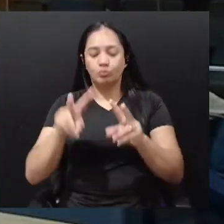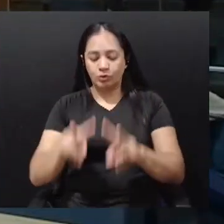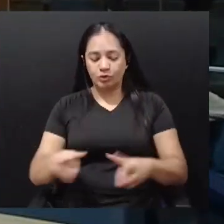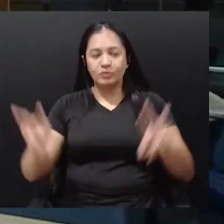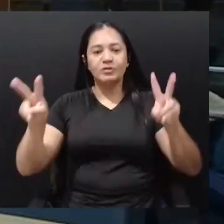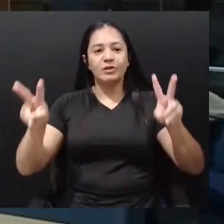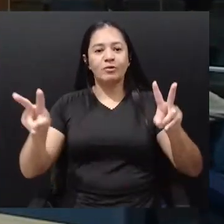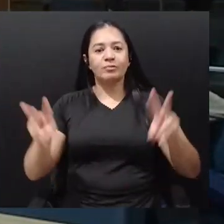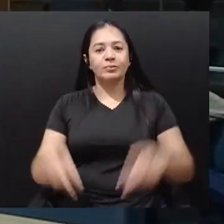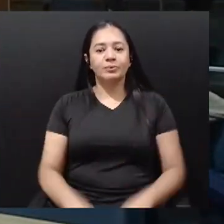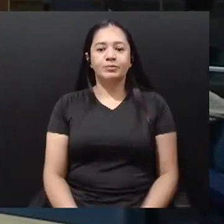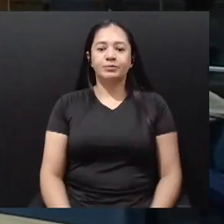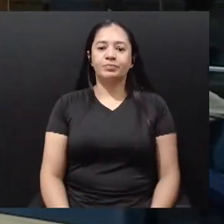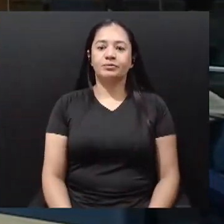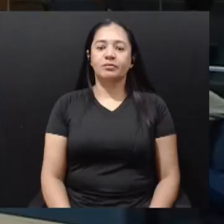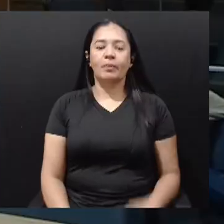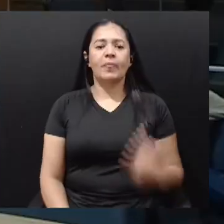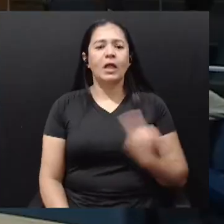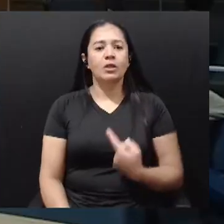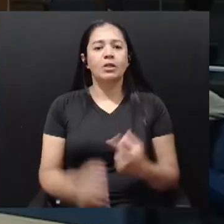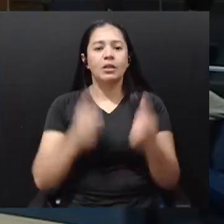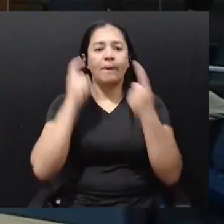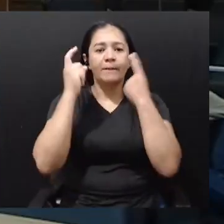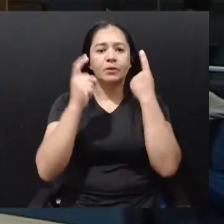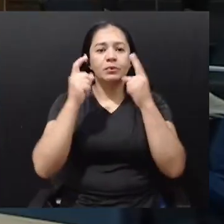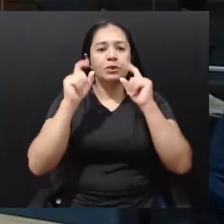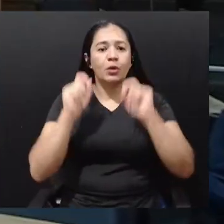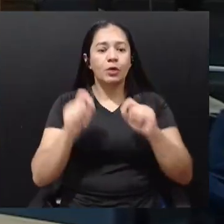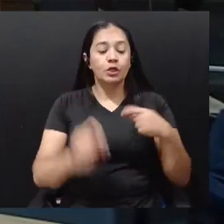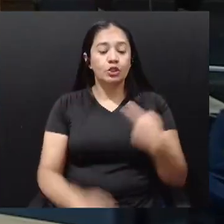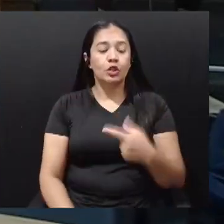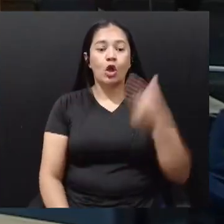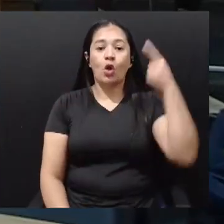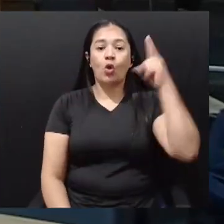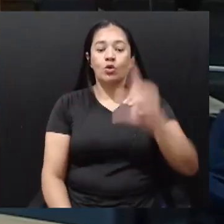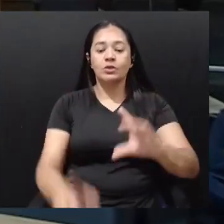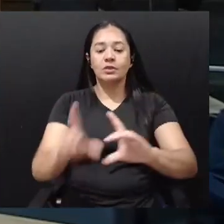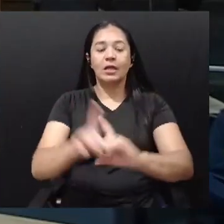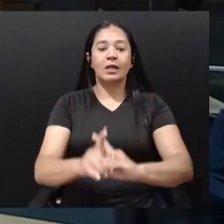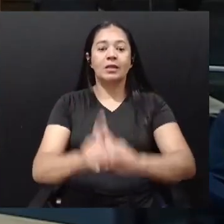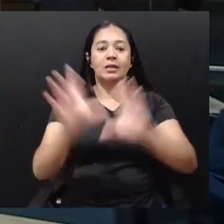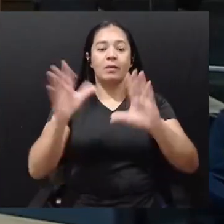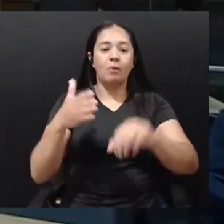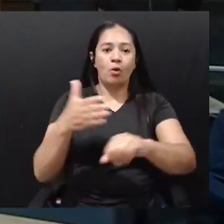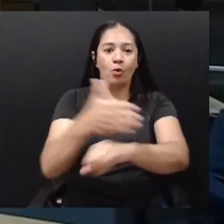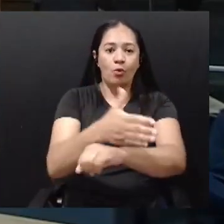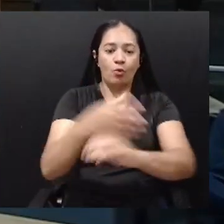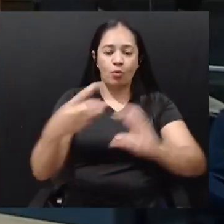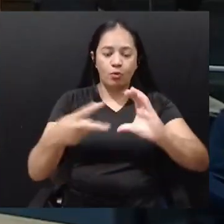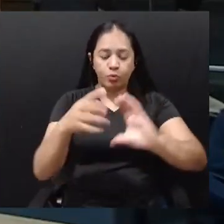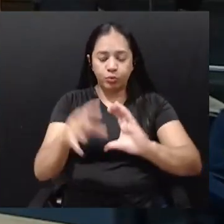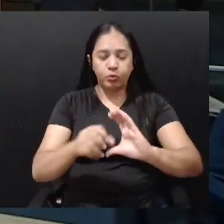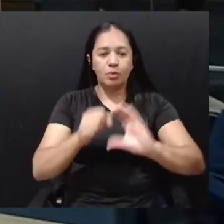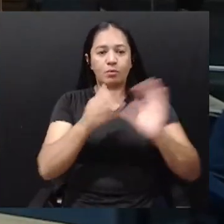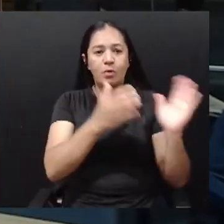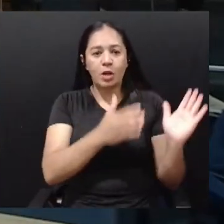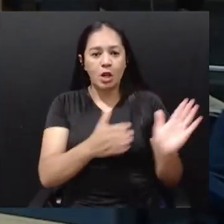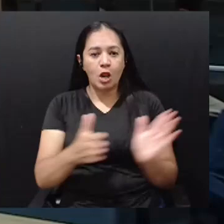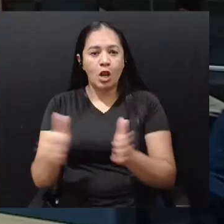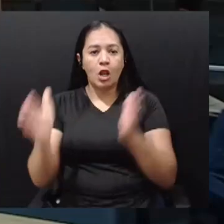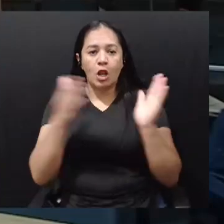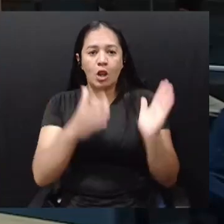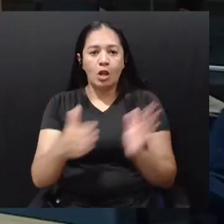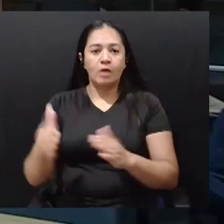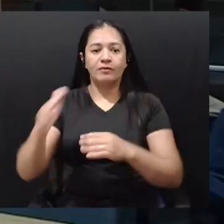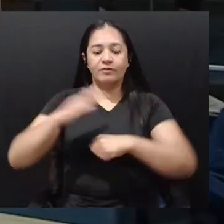Qual que é a nossa preocupação? É que a gente possa democratizar o acesso ao audiovisual, à produção que se faz em Campinas e em outras cidades